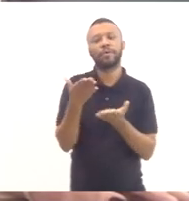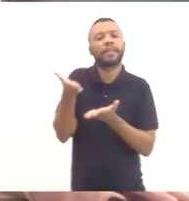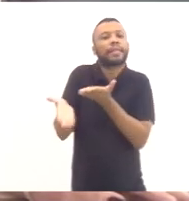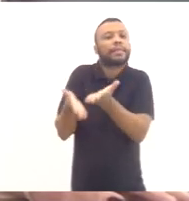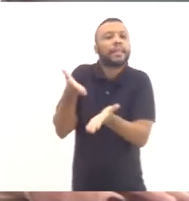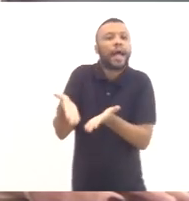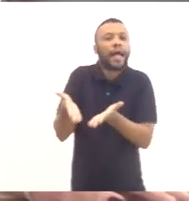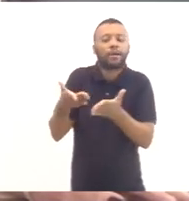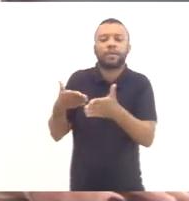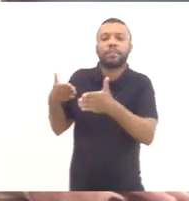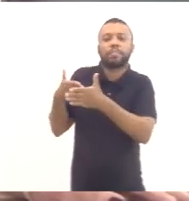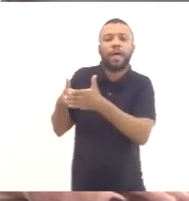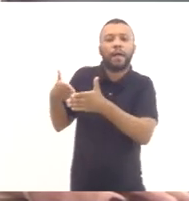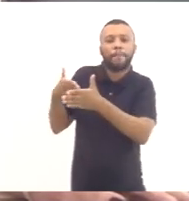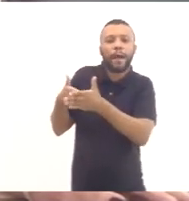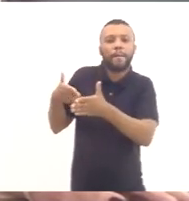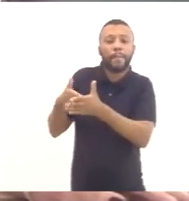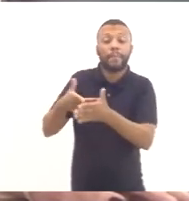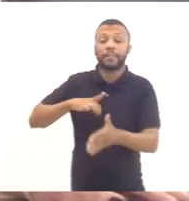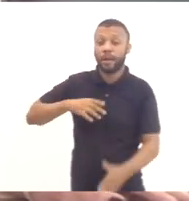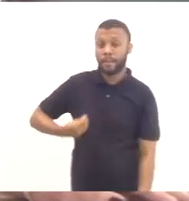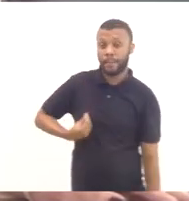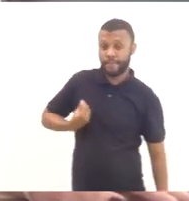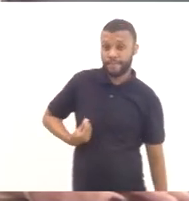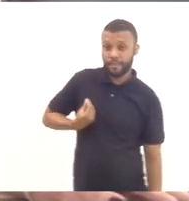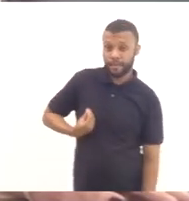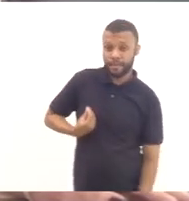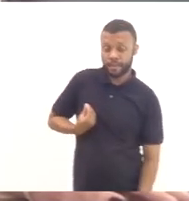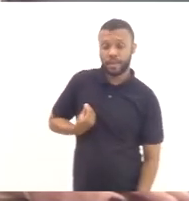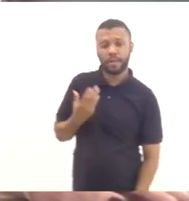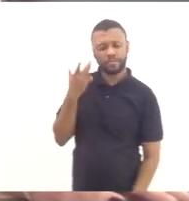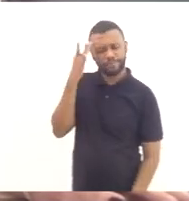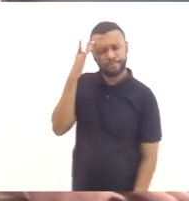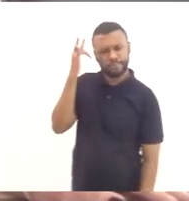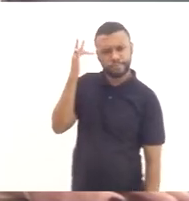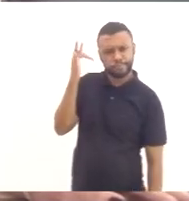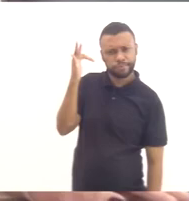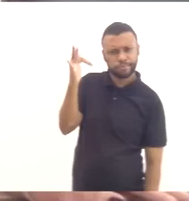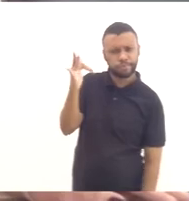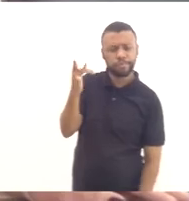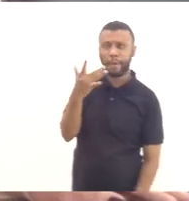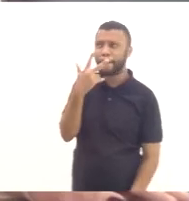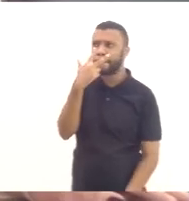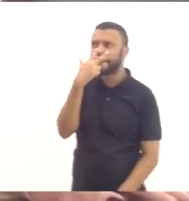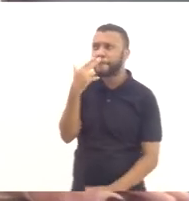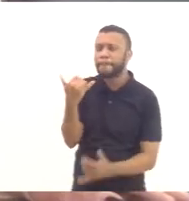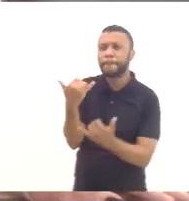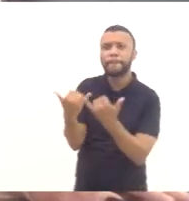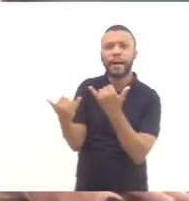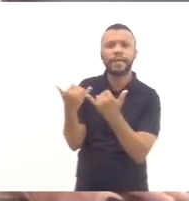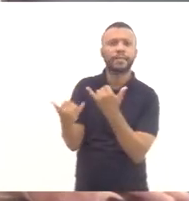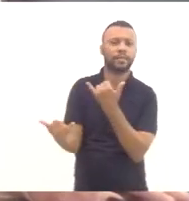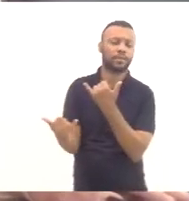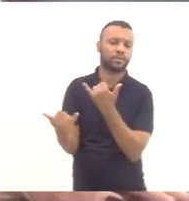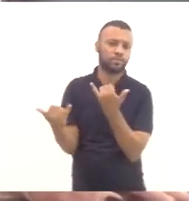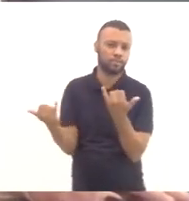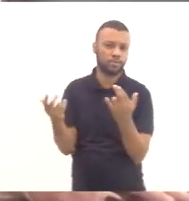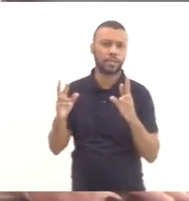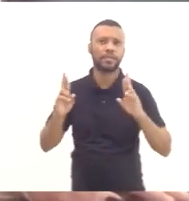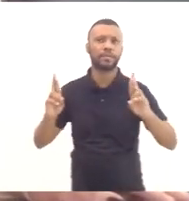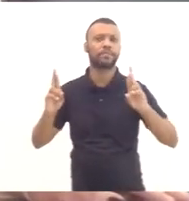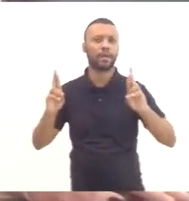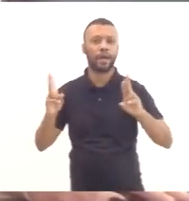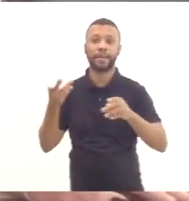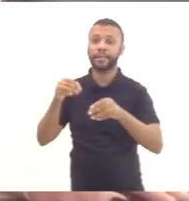nossas limitações para ter uma vida e cotidiana o mais parecido com o que se espera